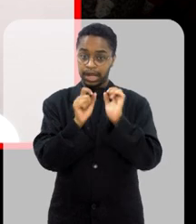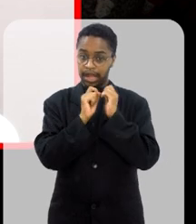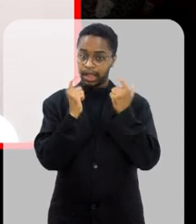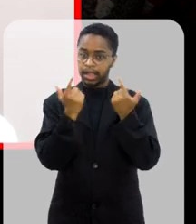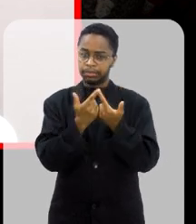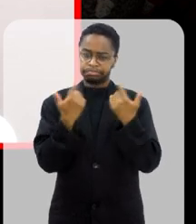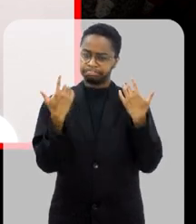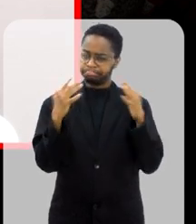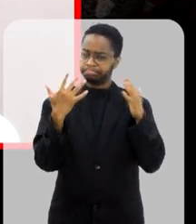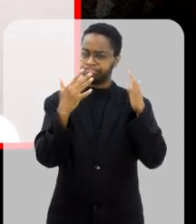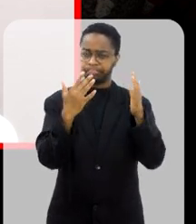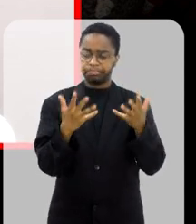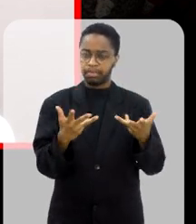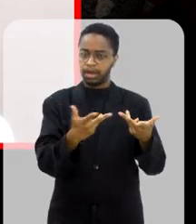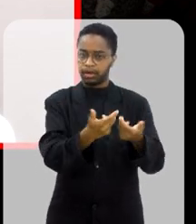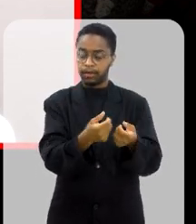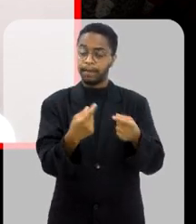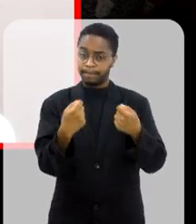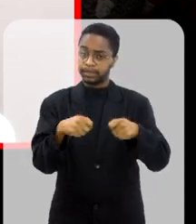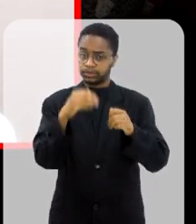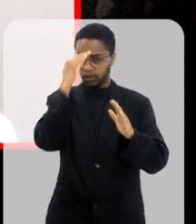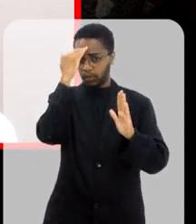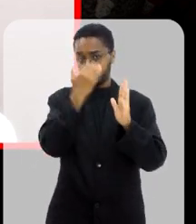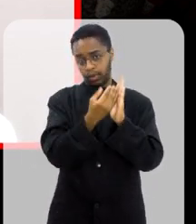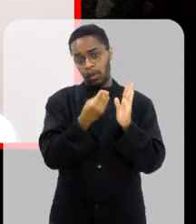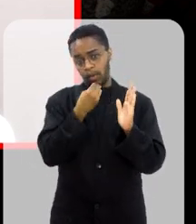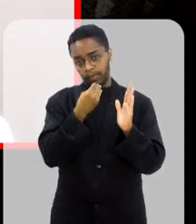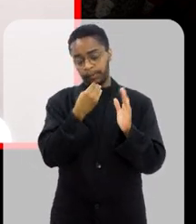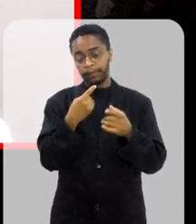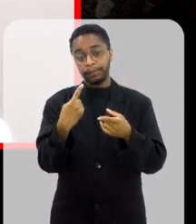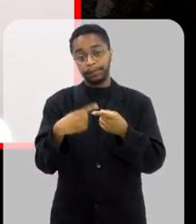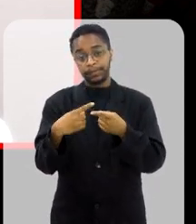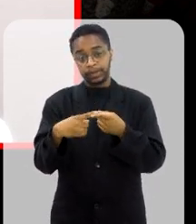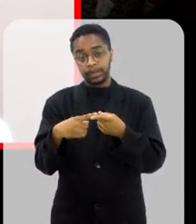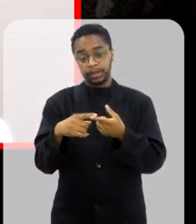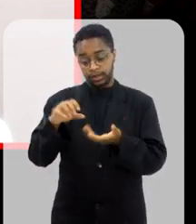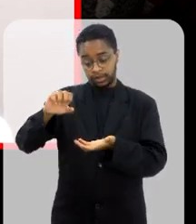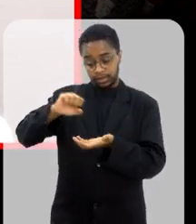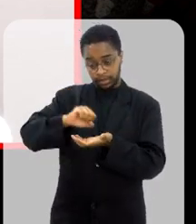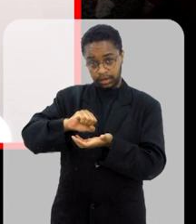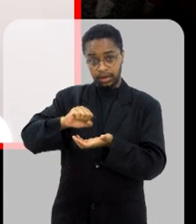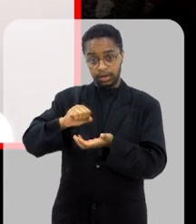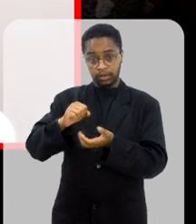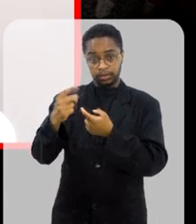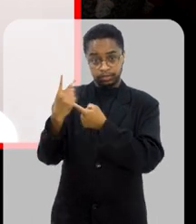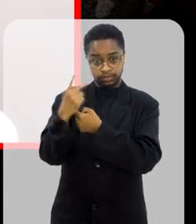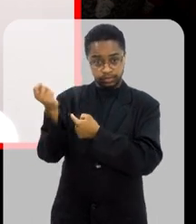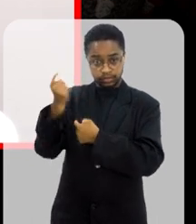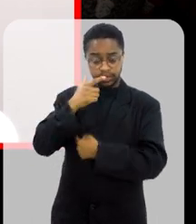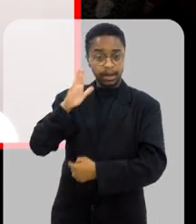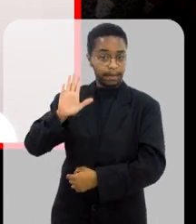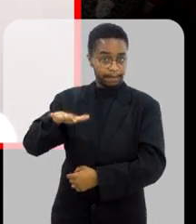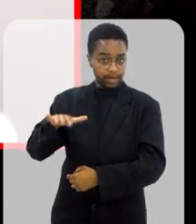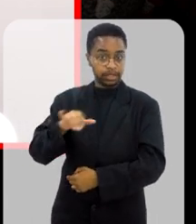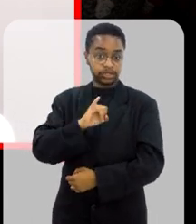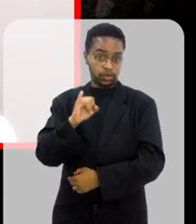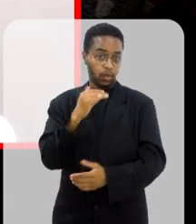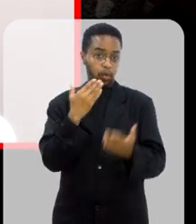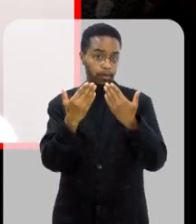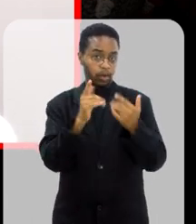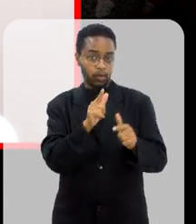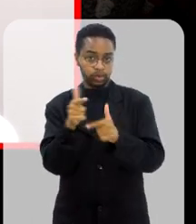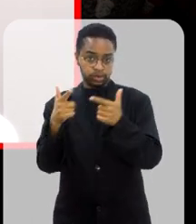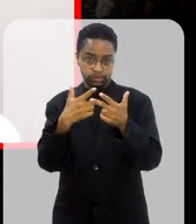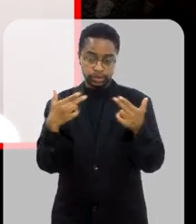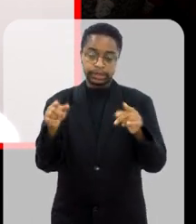de Janeiro é extremamente louvável. E tem que ser cumprido, logicamente, porque é um produto barato em comparação com as outras, faz